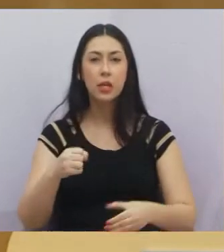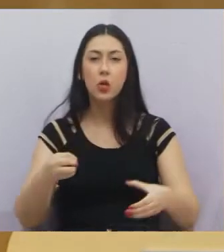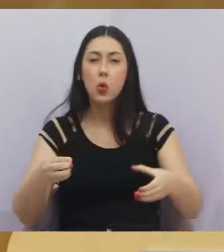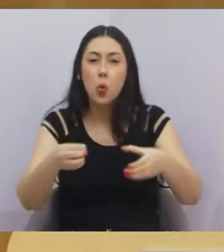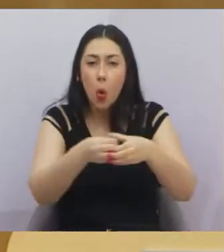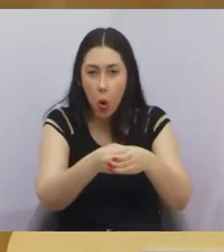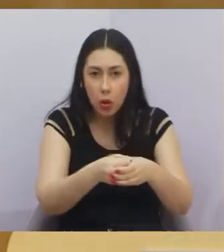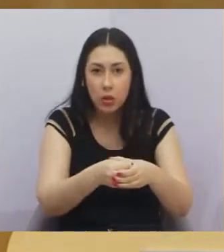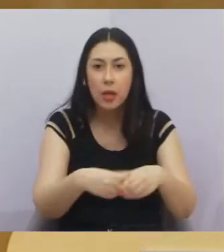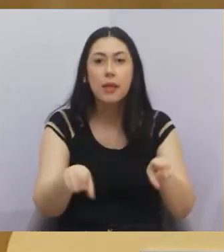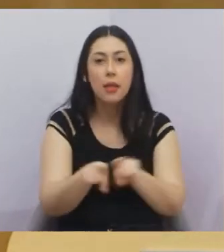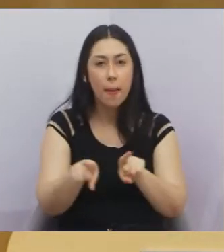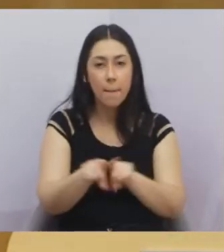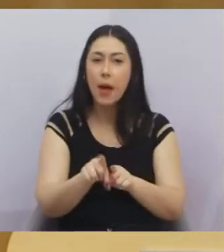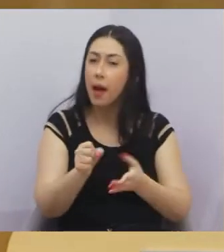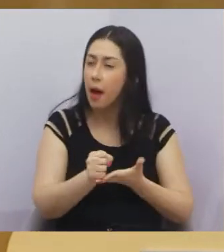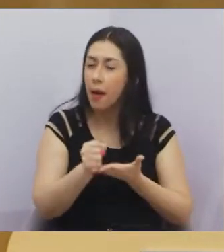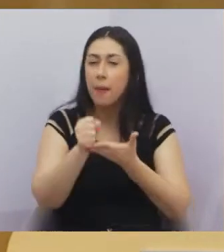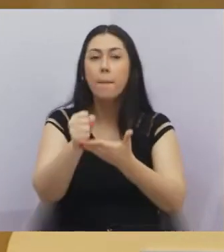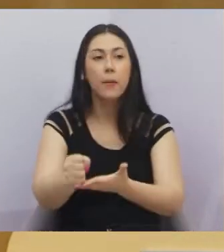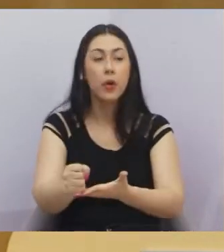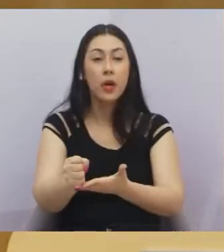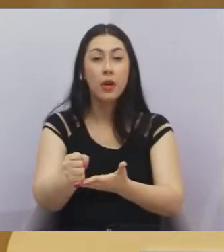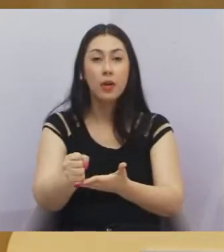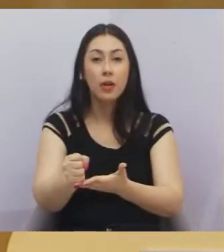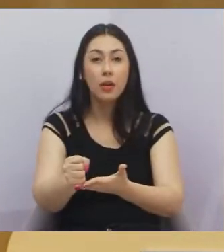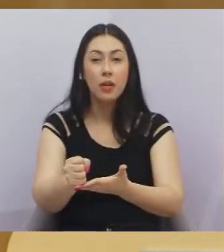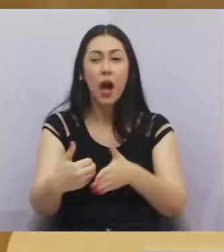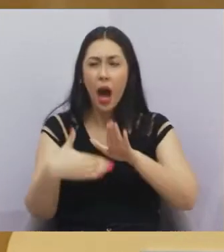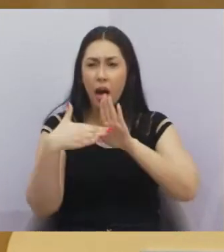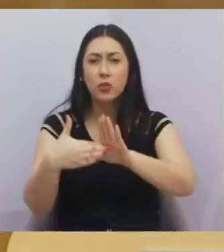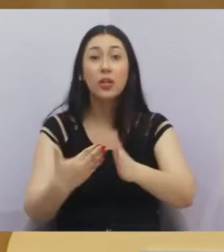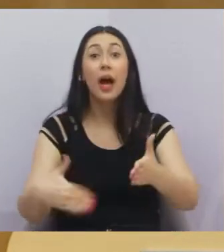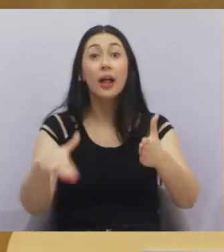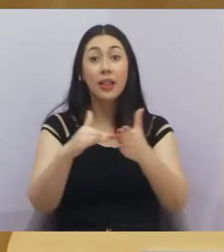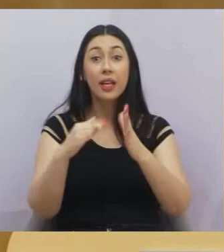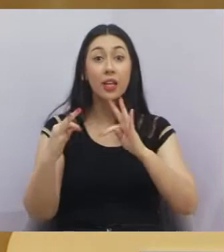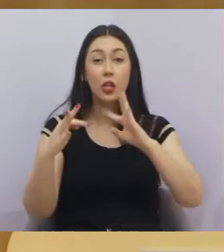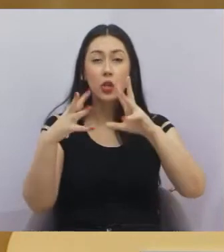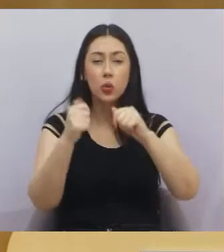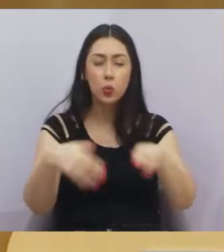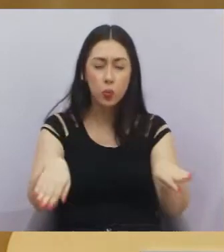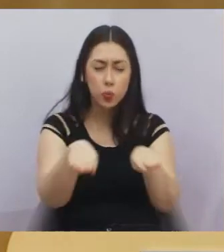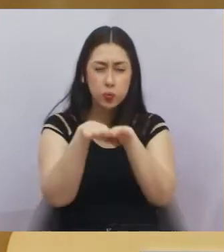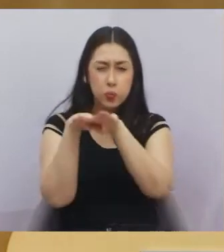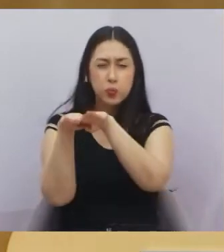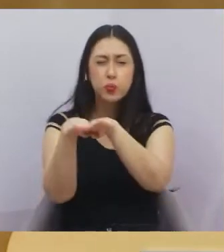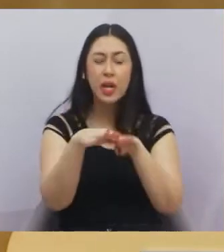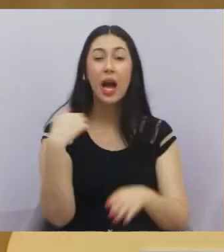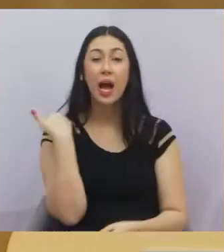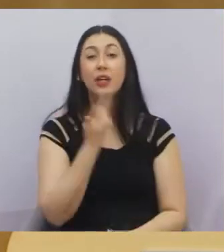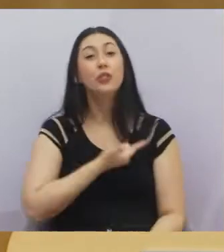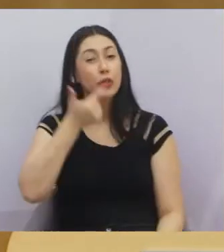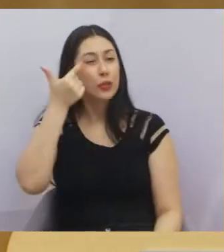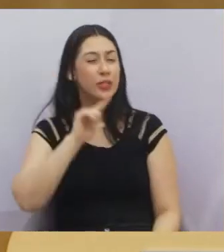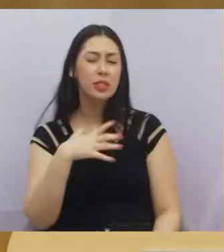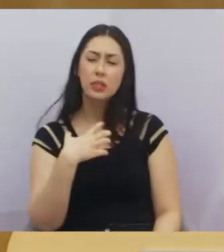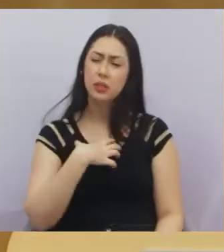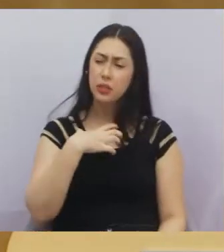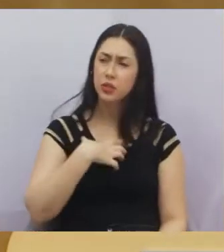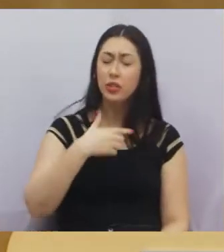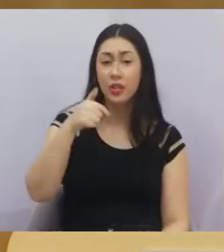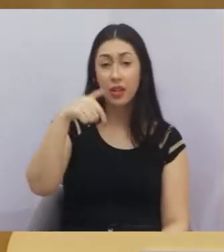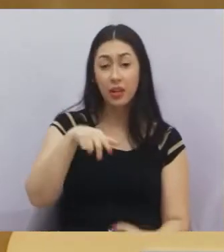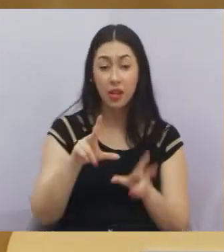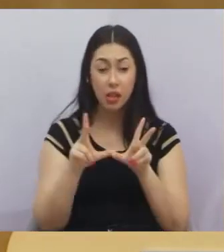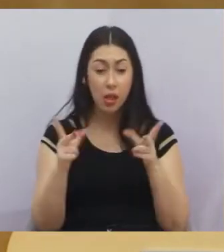sim a favor de que até que se iguale, até que a gente consiga sentir que nesta casa possa